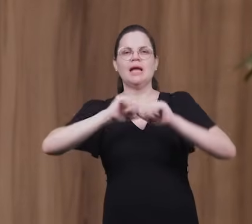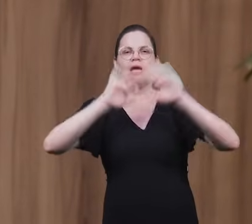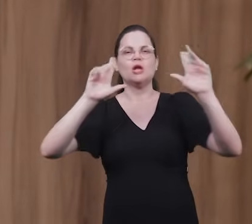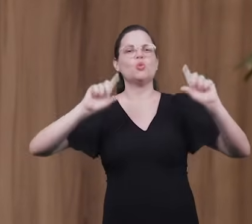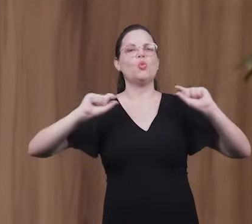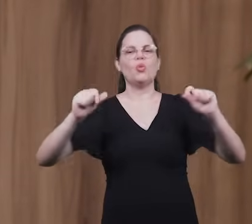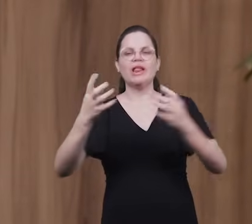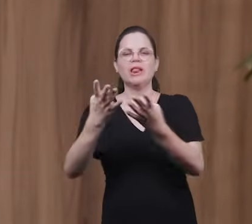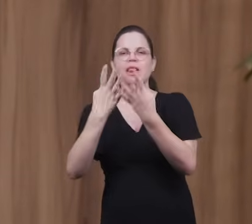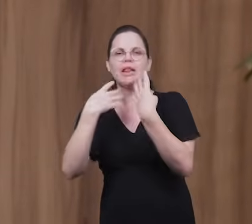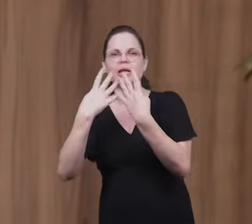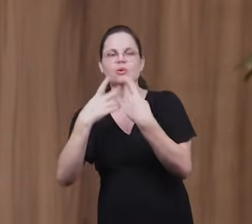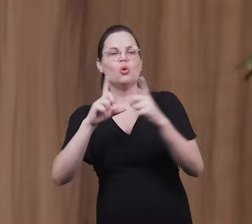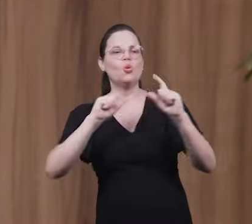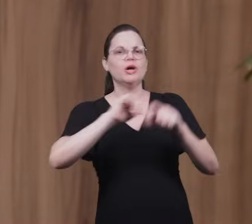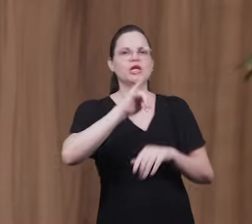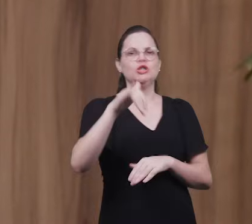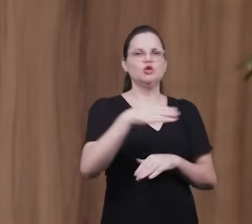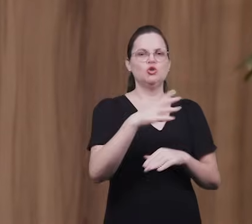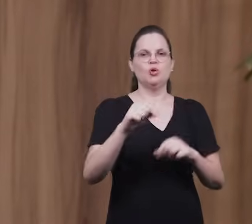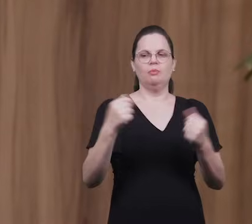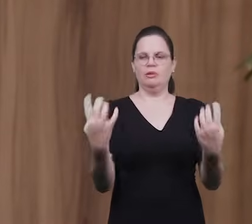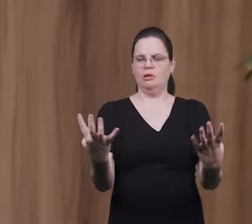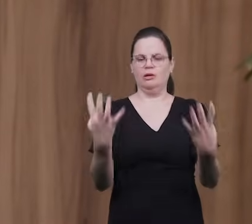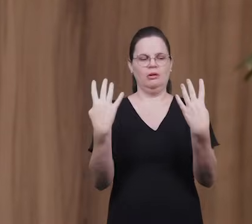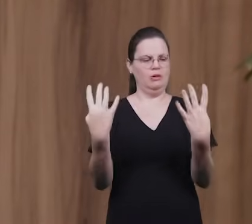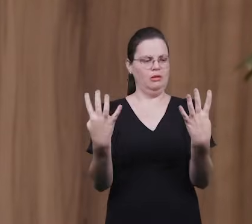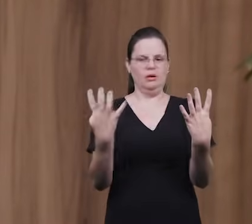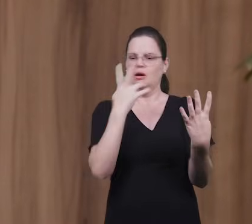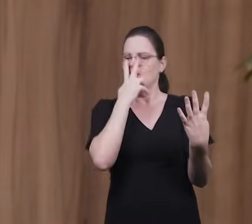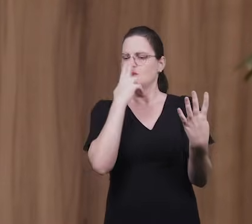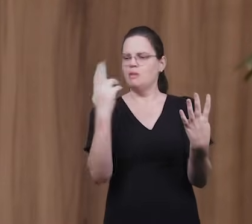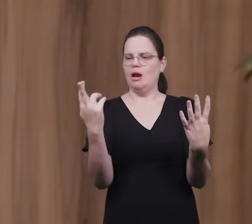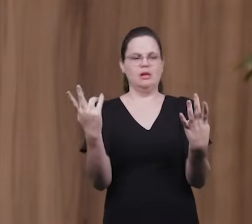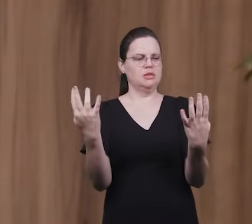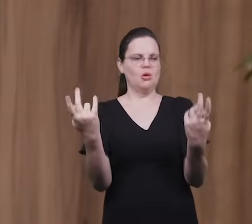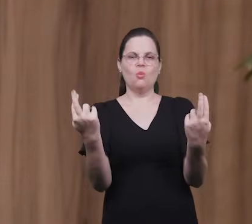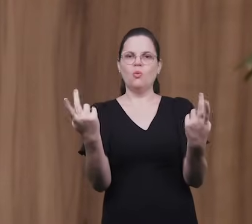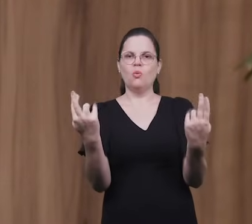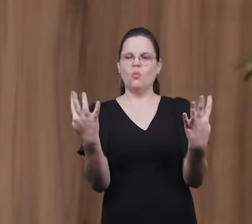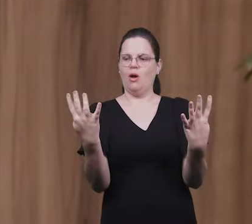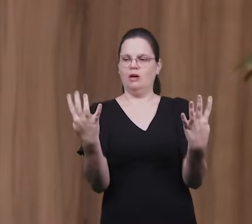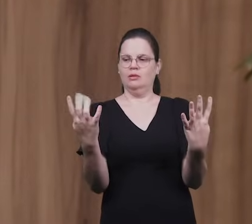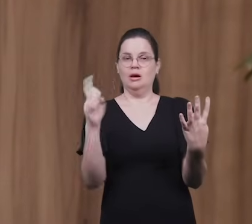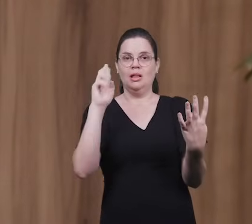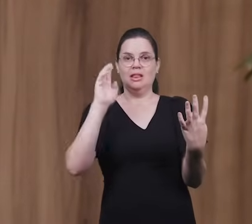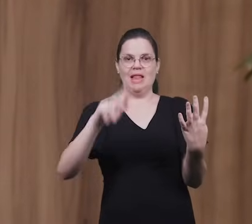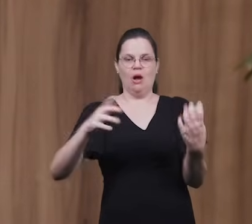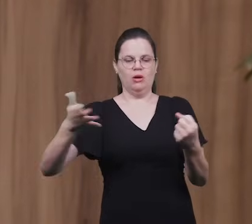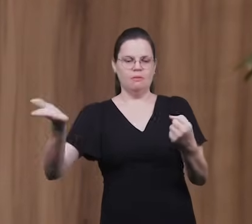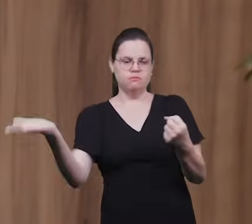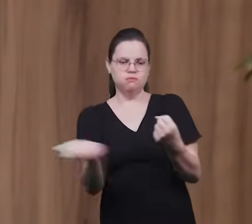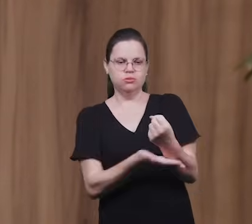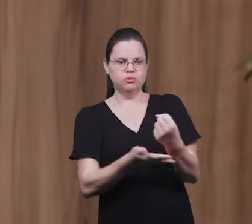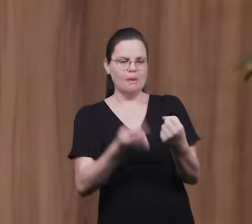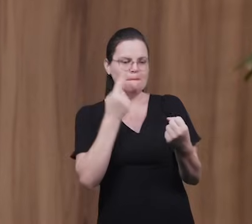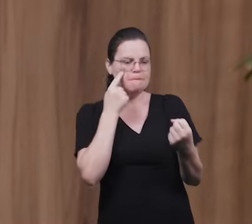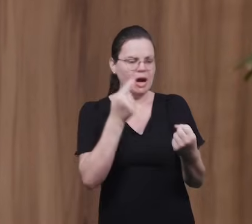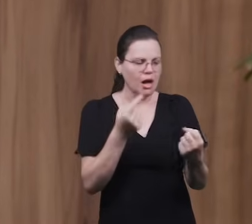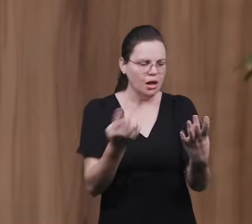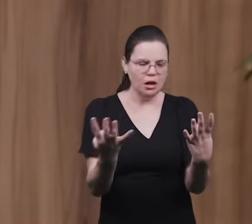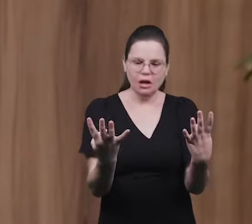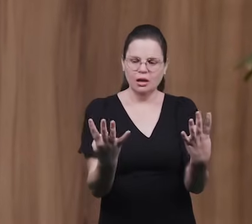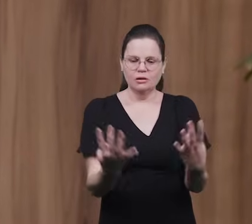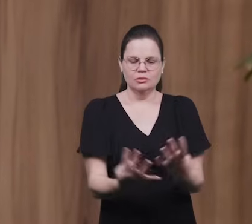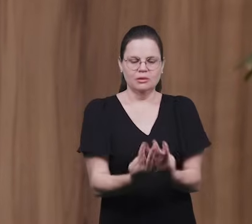joio, porque eles eram muito parecidos. Mas quando se aproximava a colheita, era fácil identificar a diferença. Por isso,